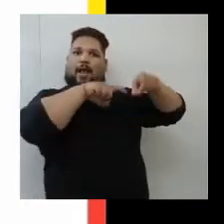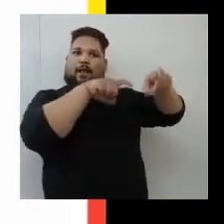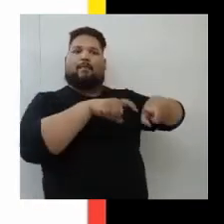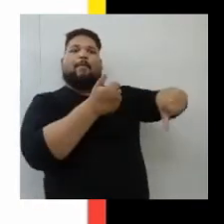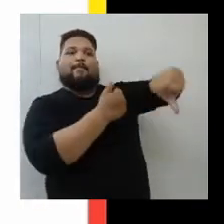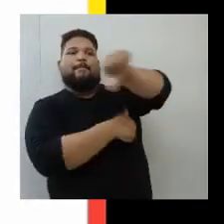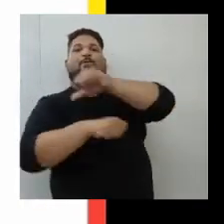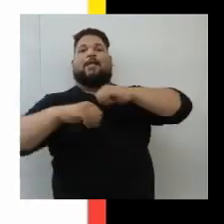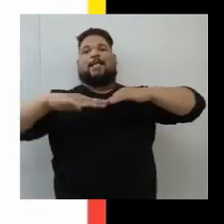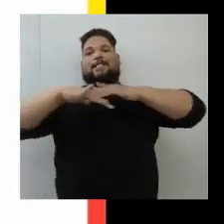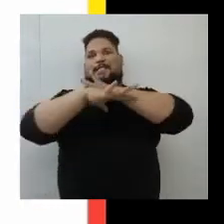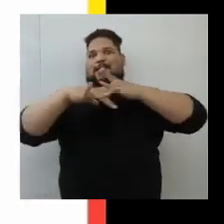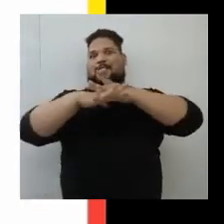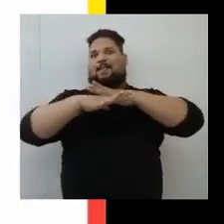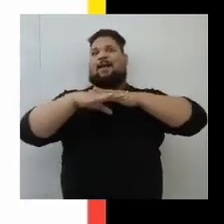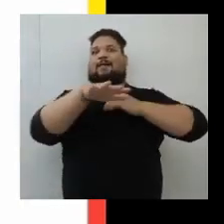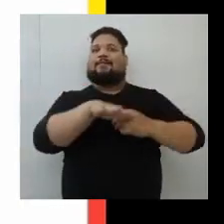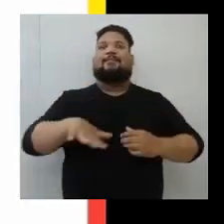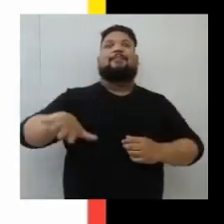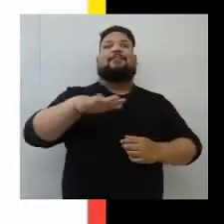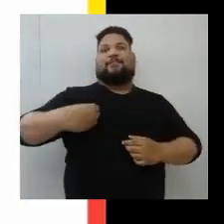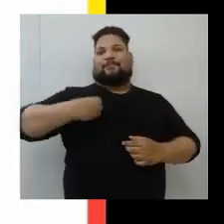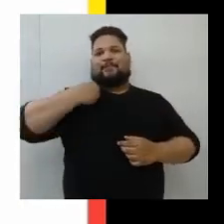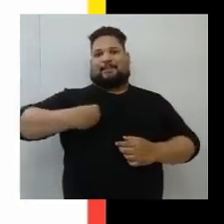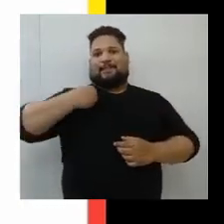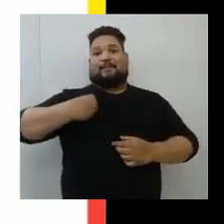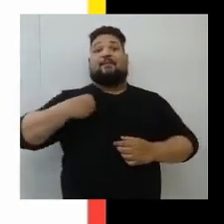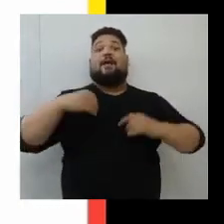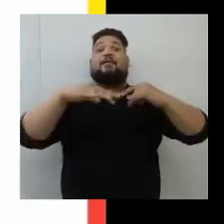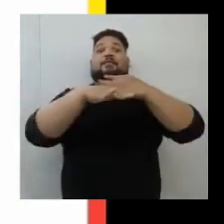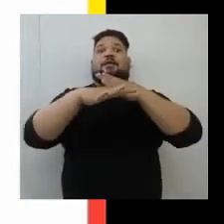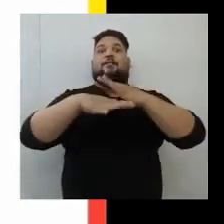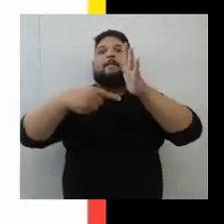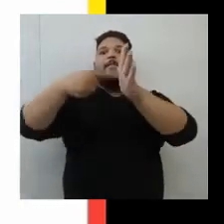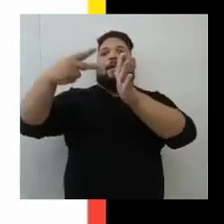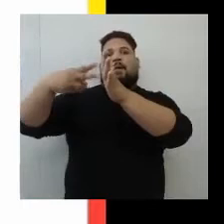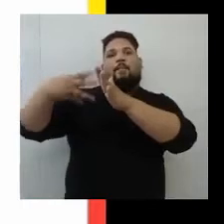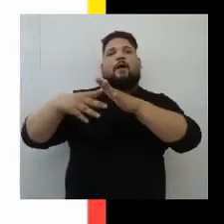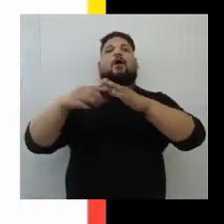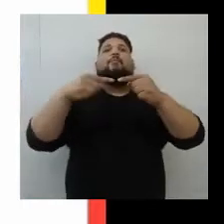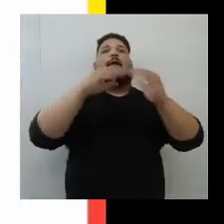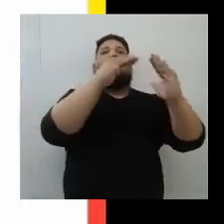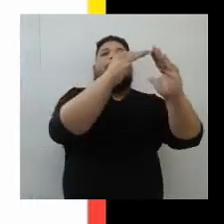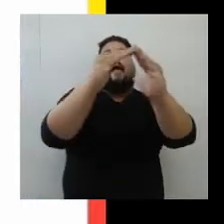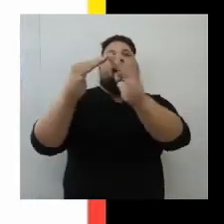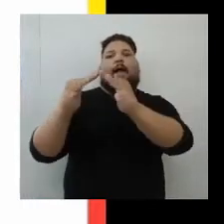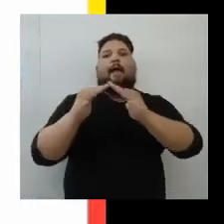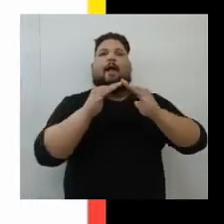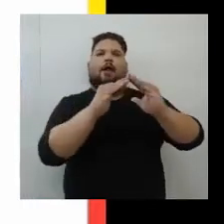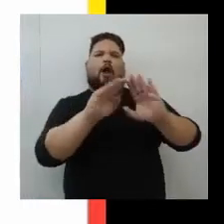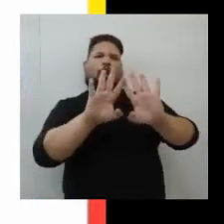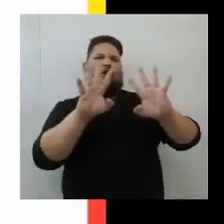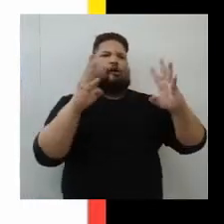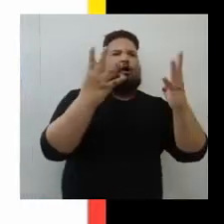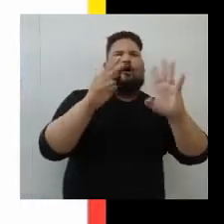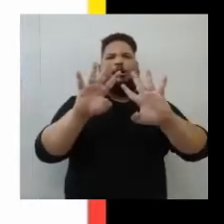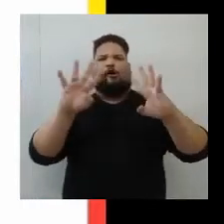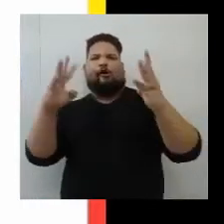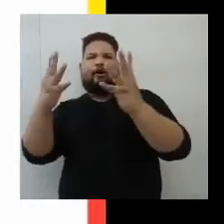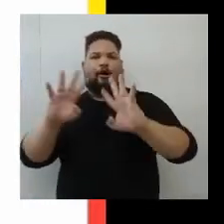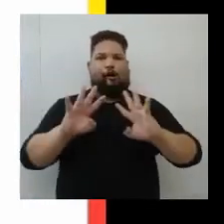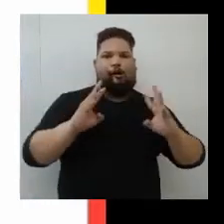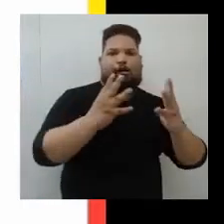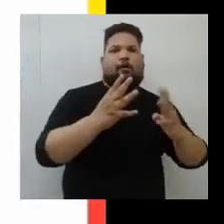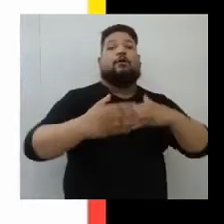migra para as cidades. Essas primeiras cidades serão um amontoado de residências cercadas por muros, o que